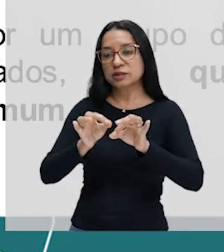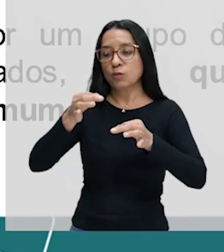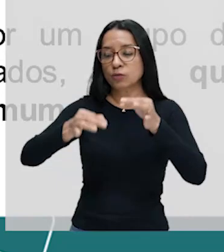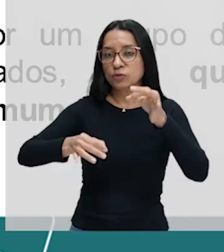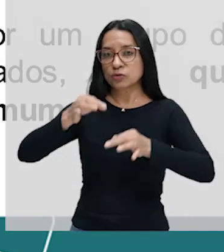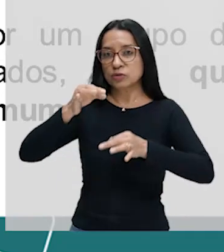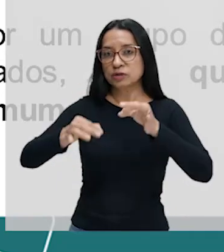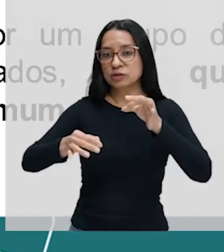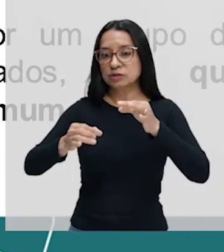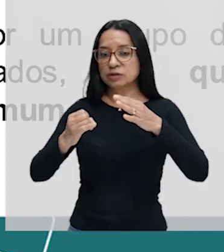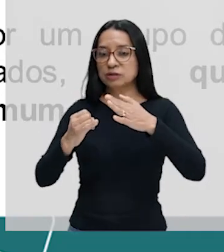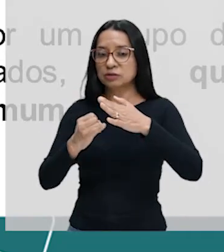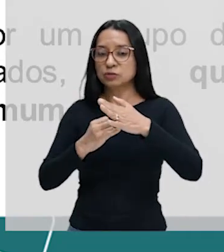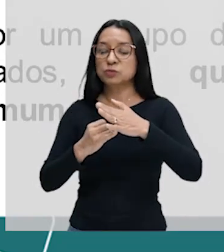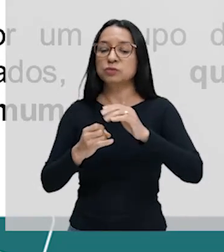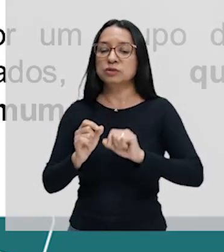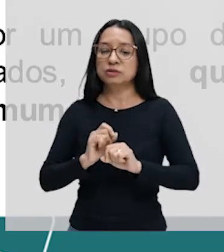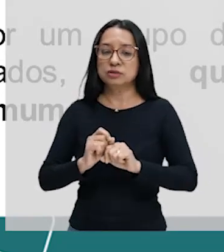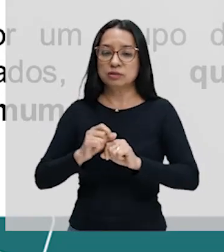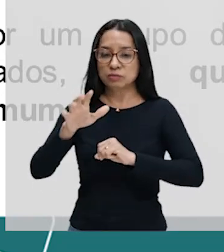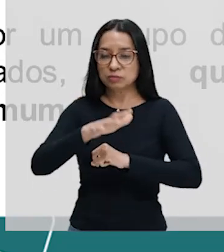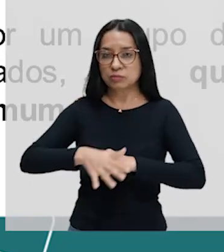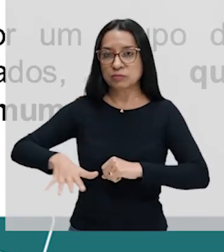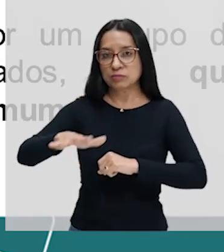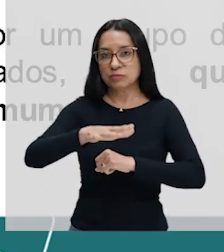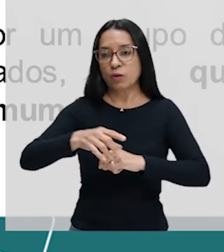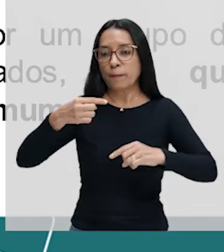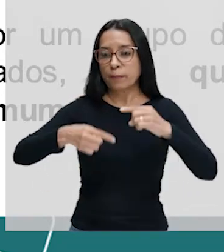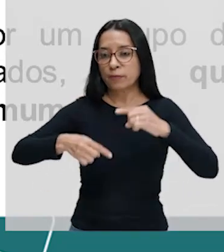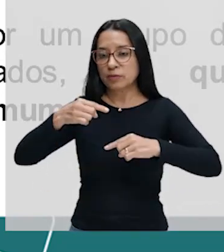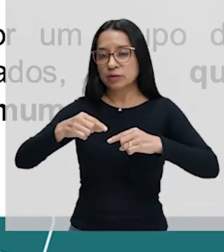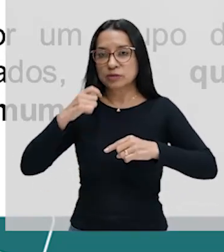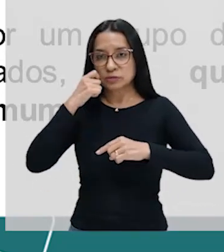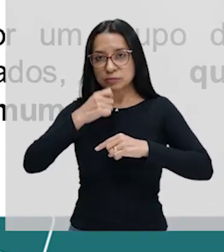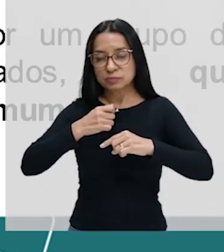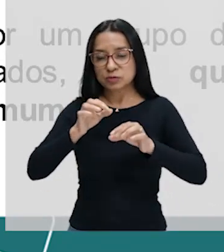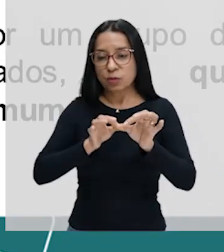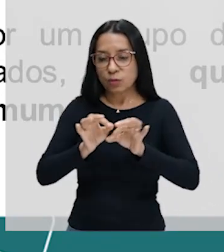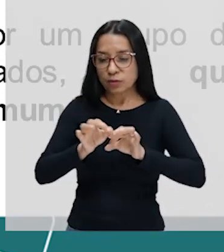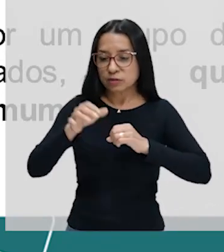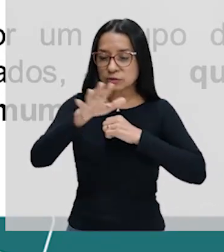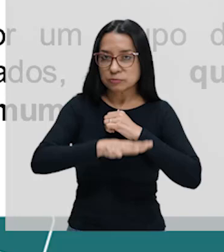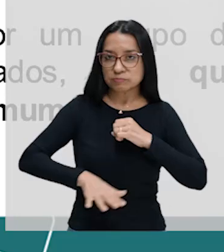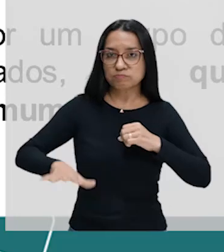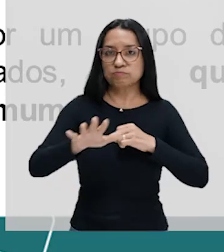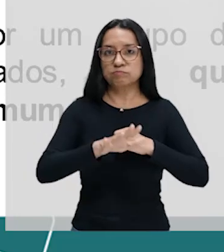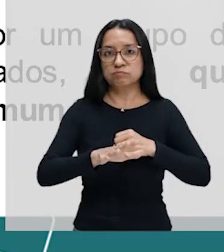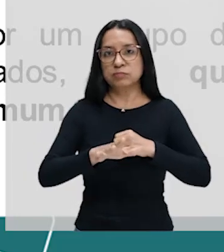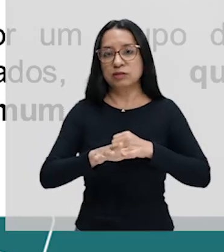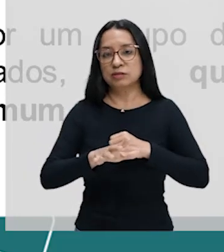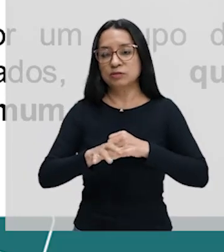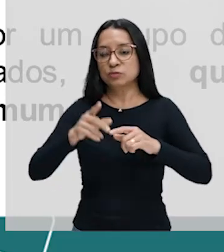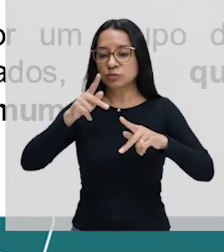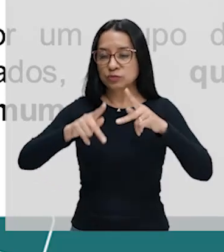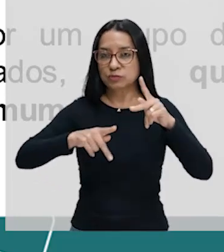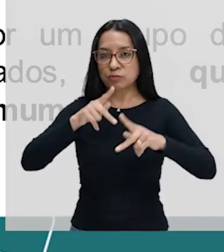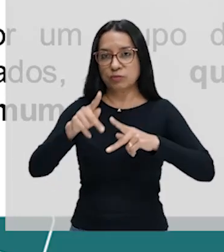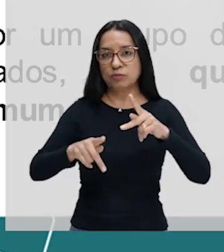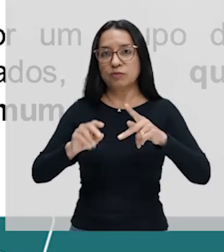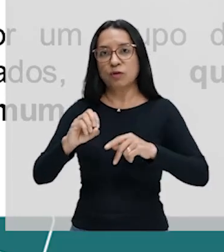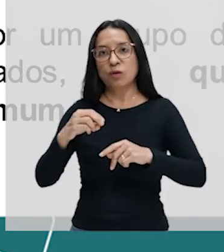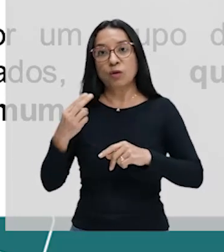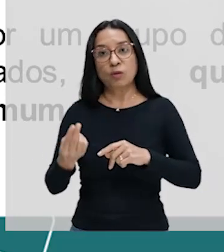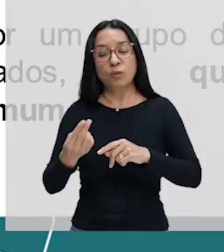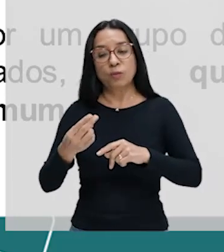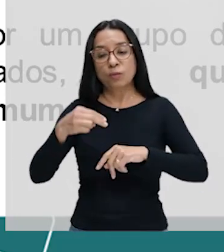Instituições no campo político e administrativo que vai organizar um espaço, tá certo, de um povo ou no